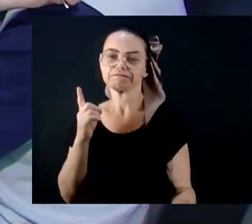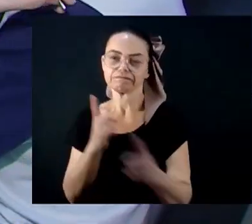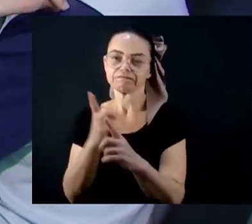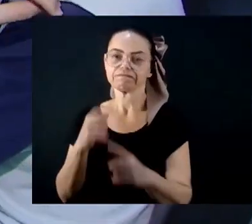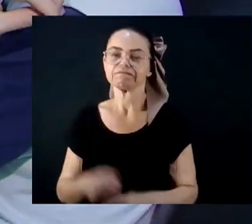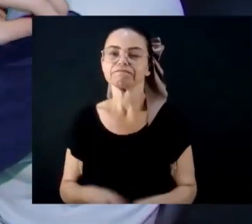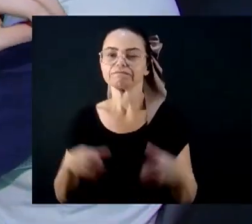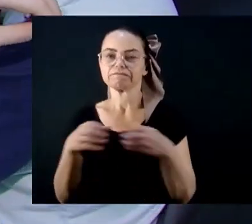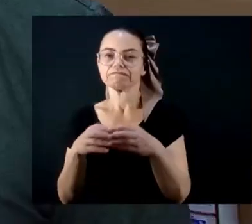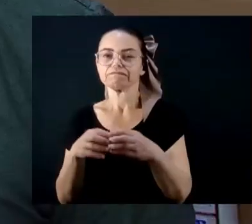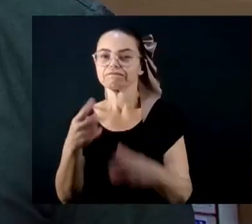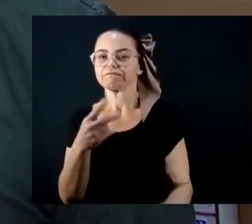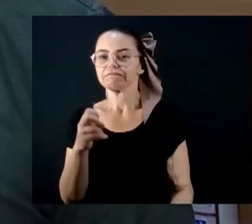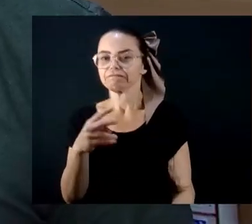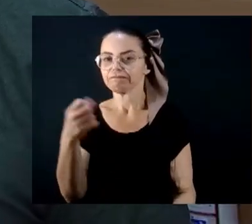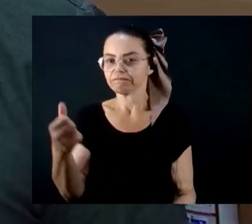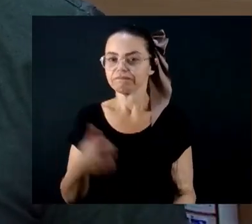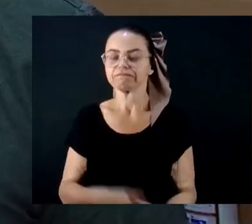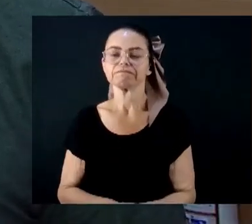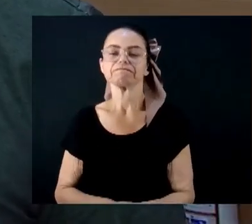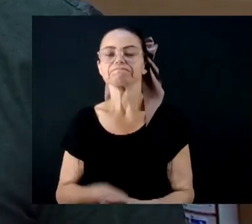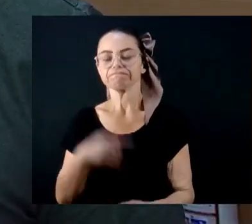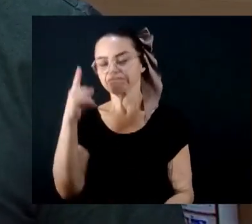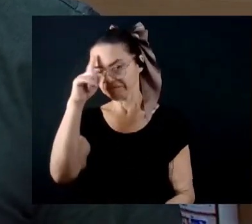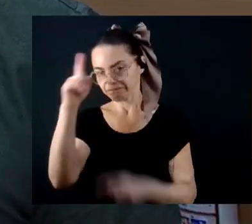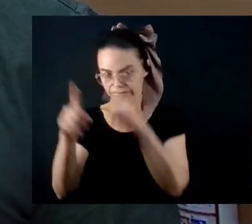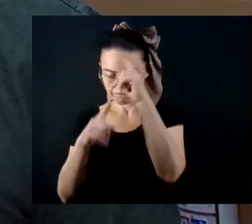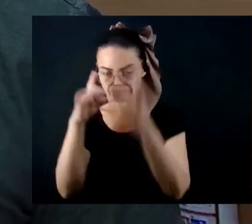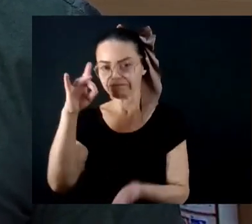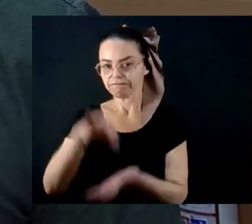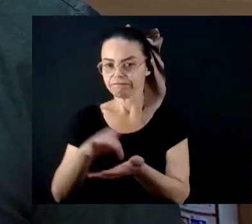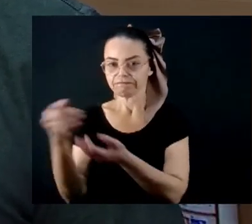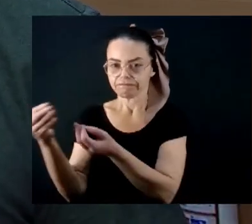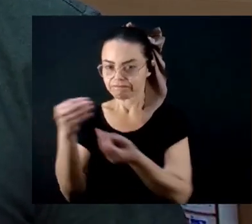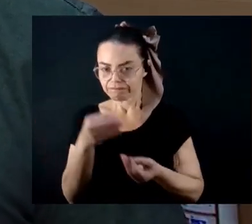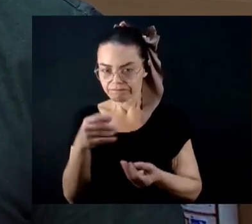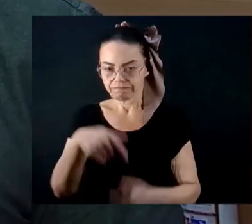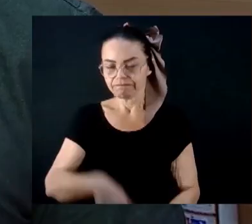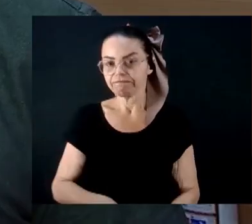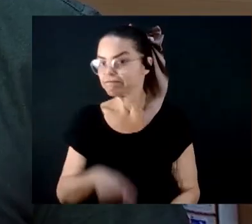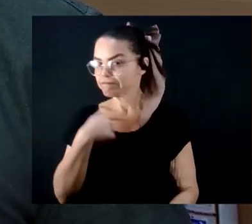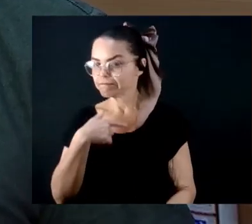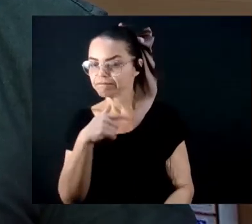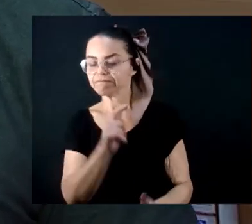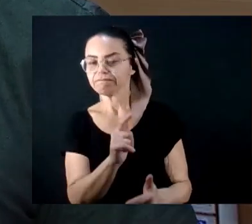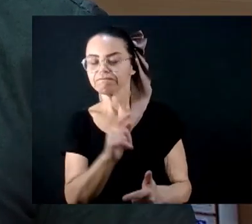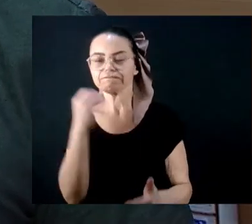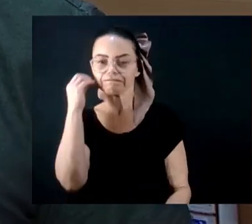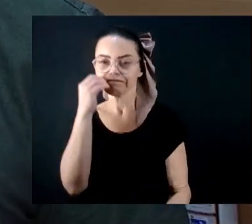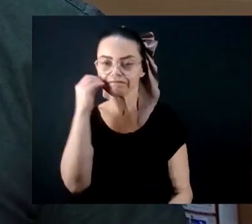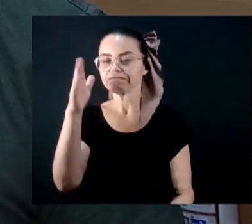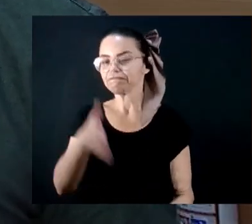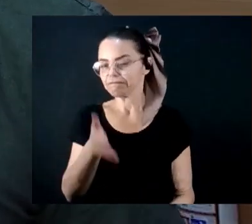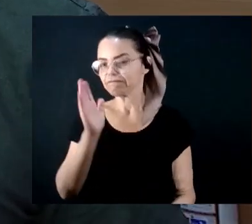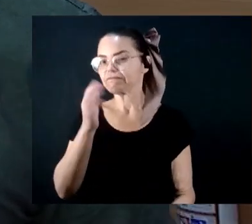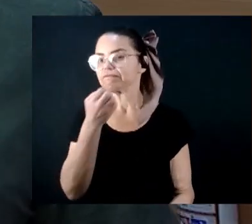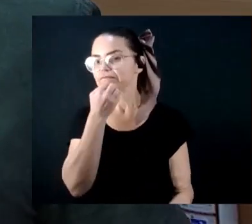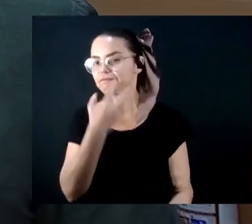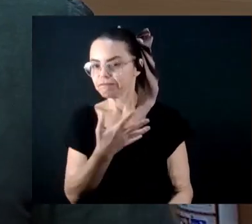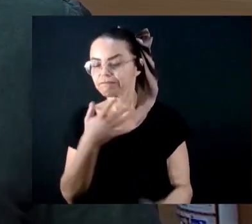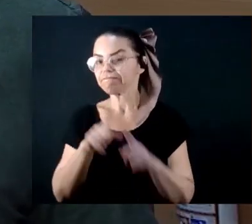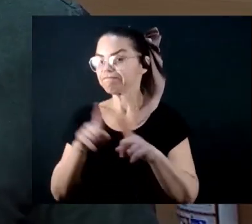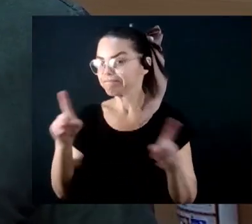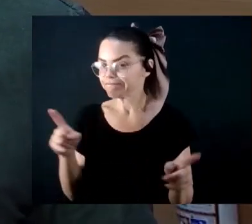de 2026. As ideias originais que eles trouxeram das suas demandas, das suas experiências, já eram muito boas. Mas